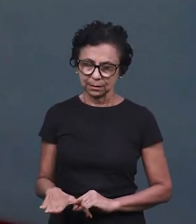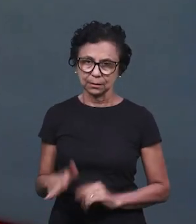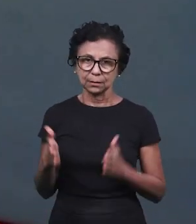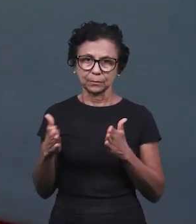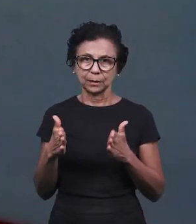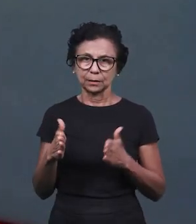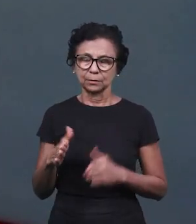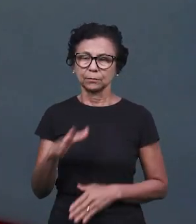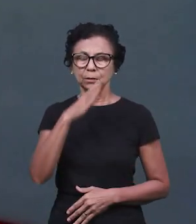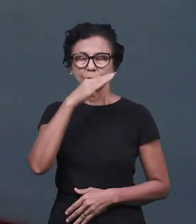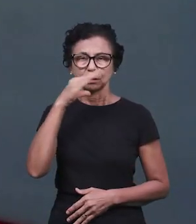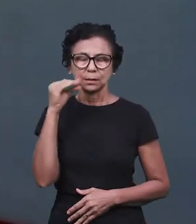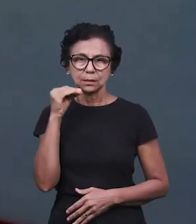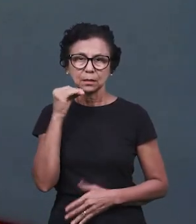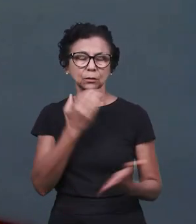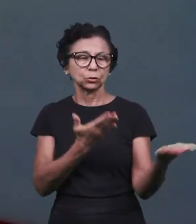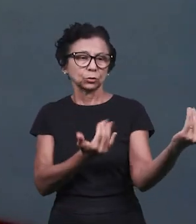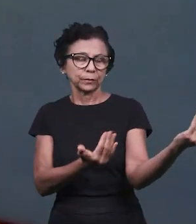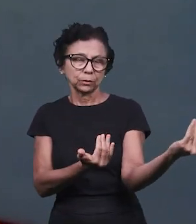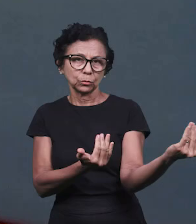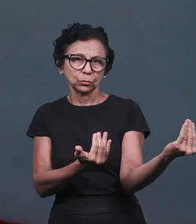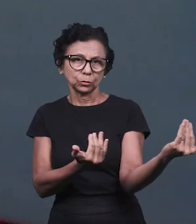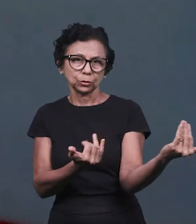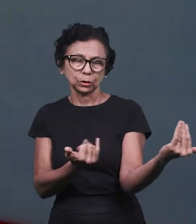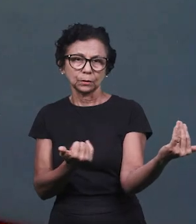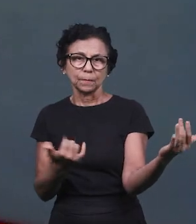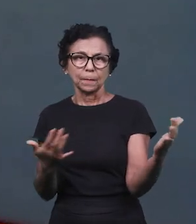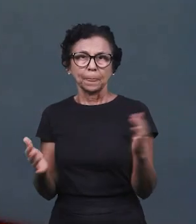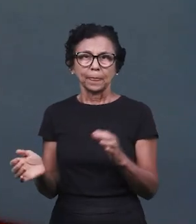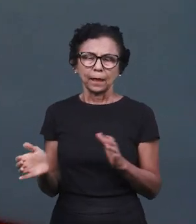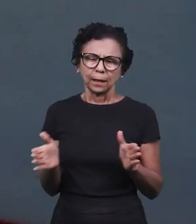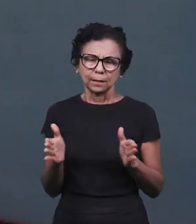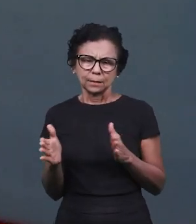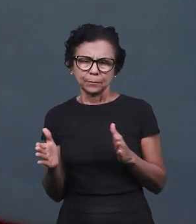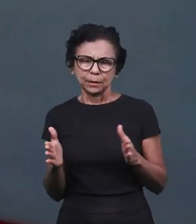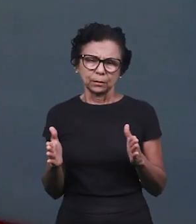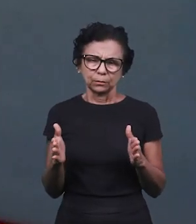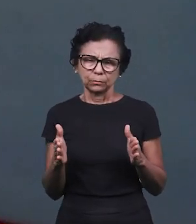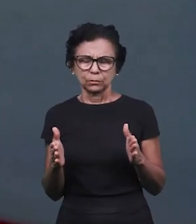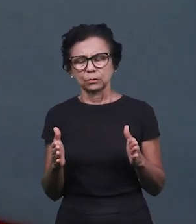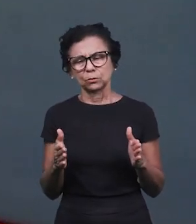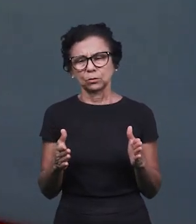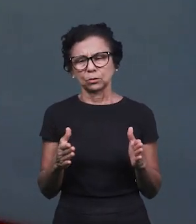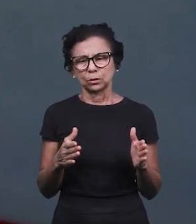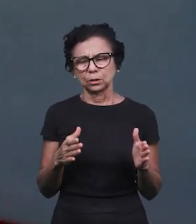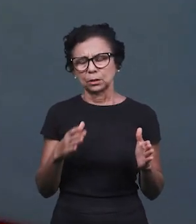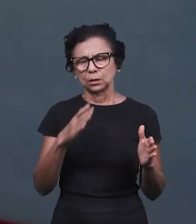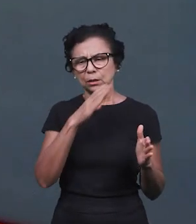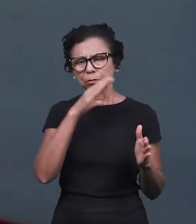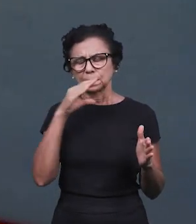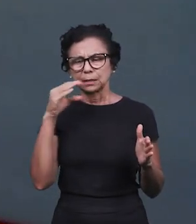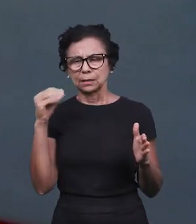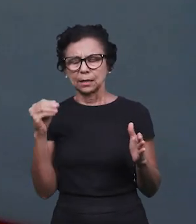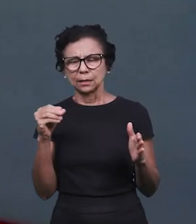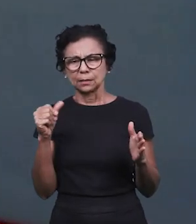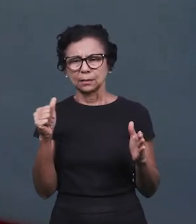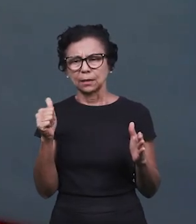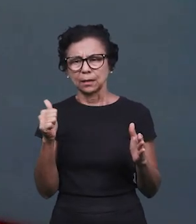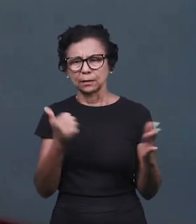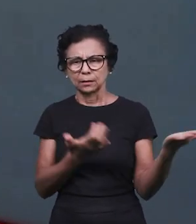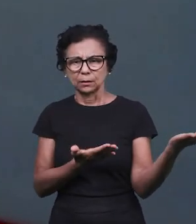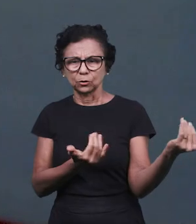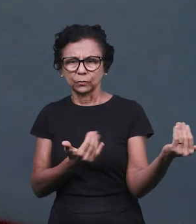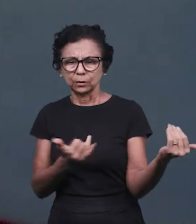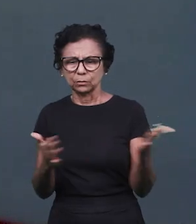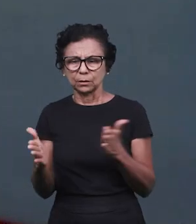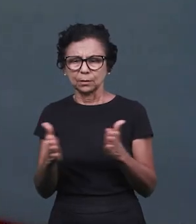a adolescência, a juventude. Quando entra na adolescência e na juventude, é onde as morbidades começam a